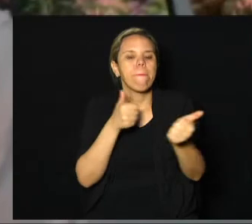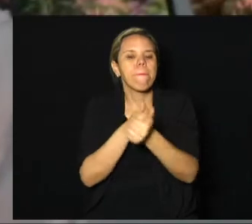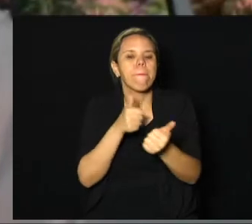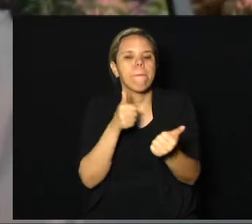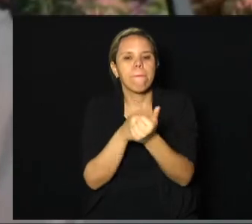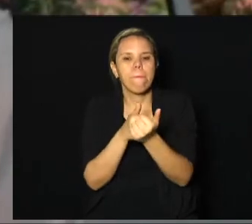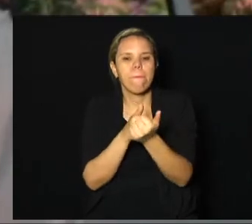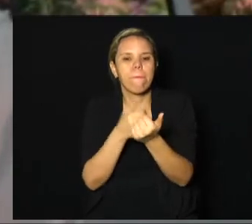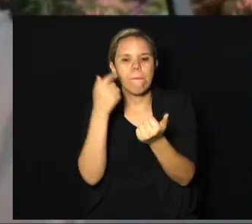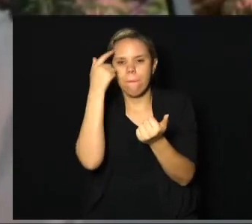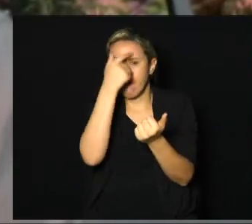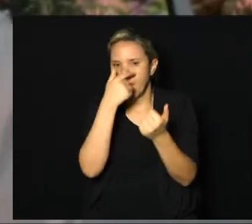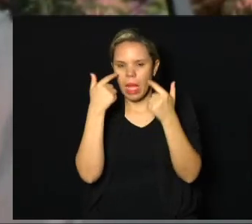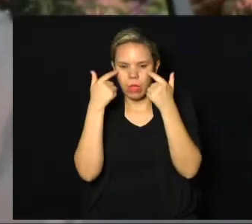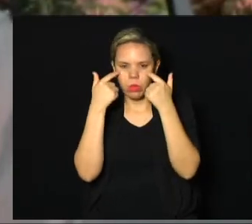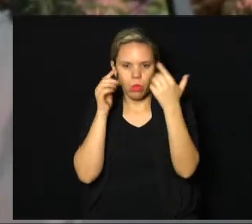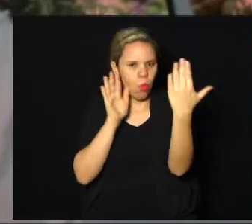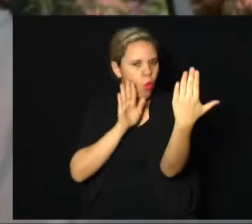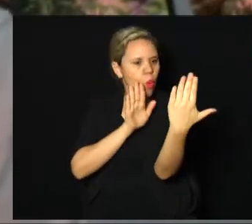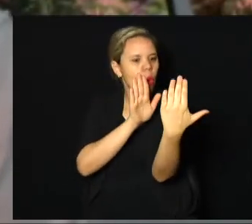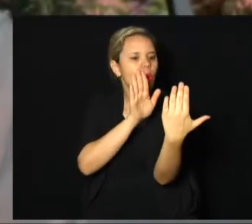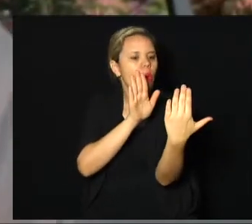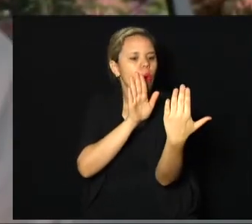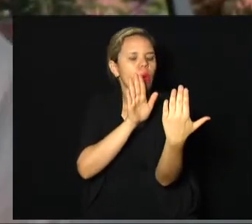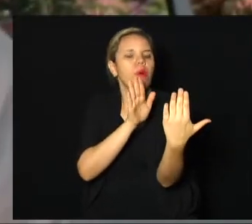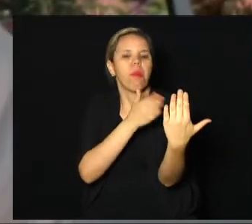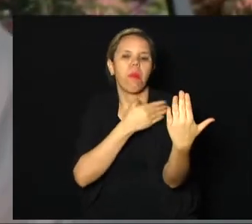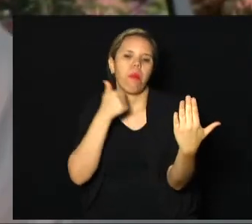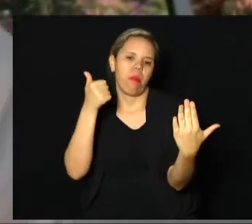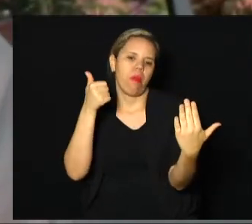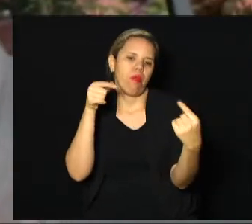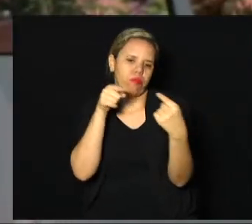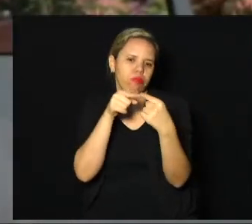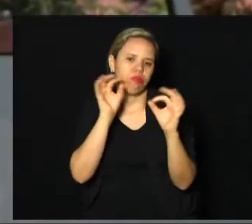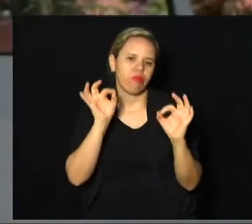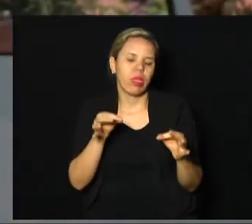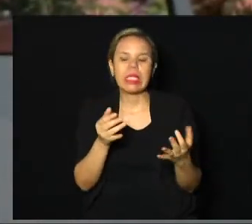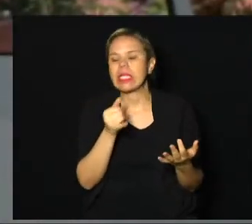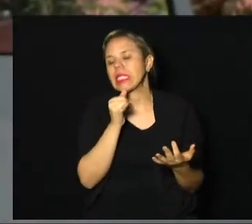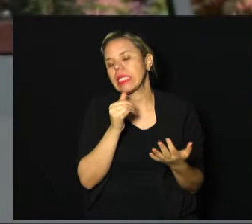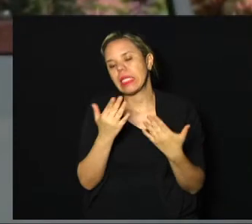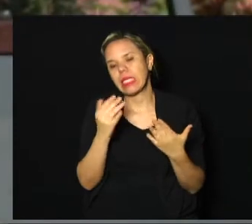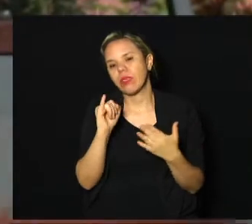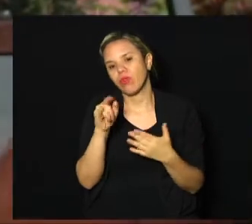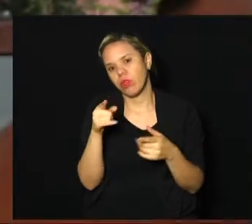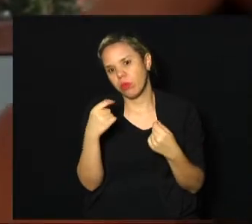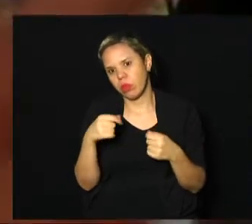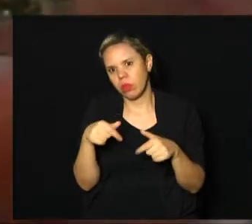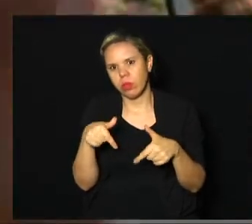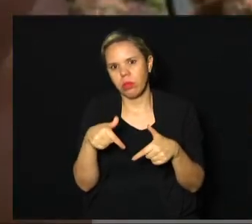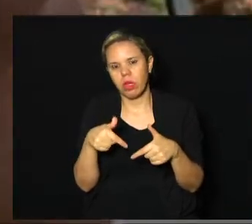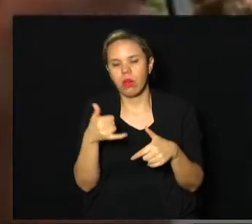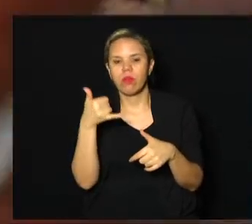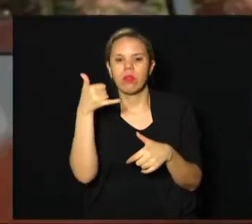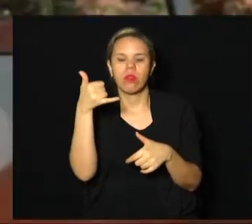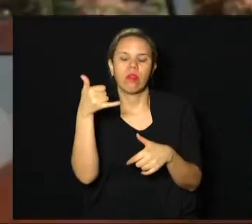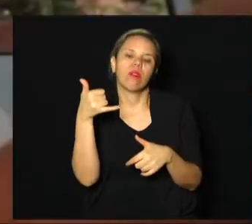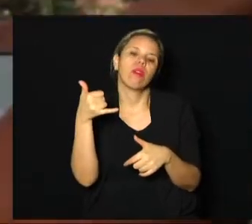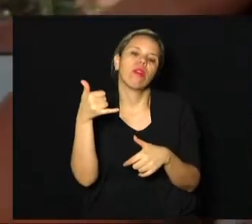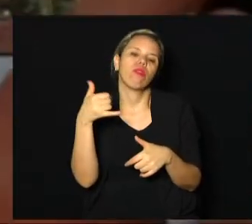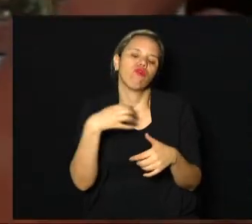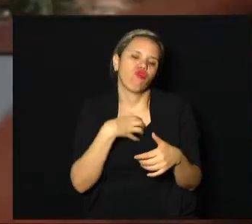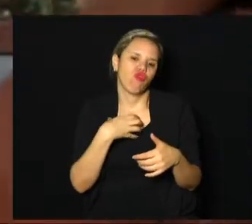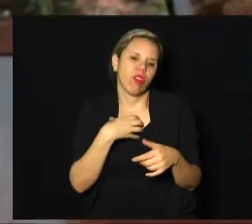adequada em relação ao seu olho, né? Para ficar assim. Mas se você precisar trabalhar no celular, um